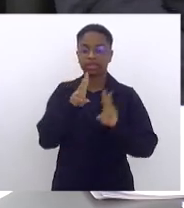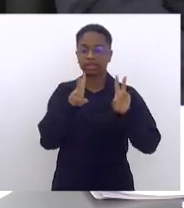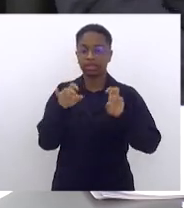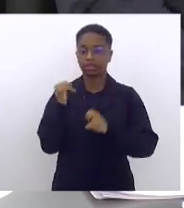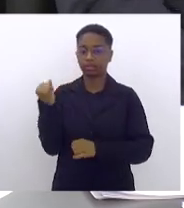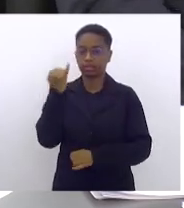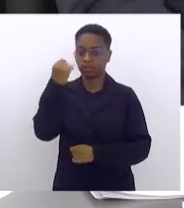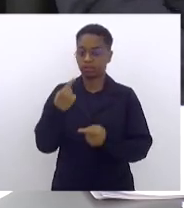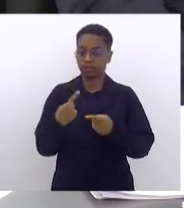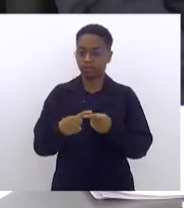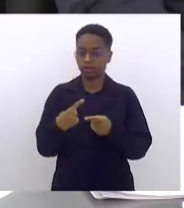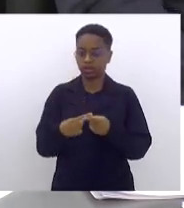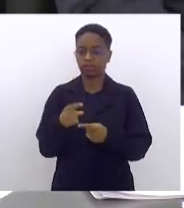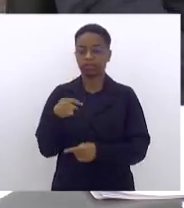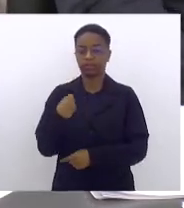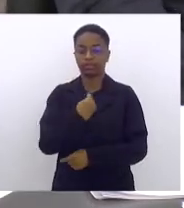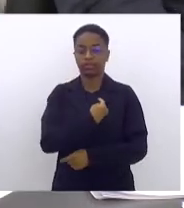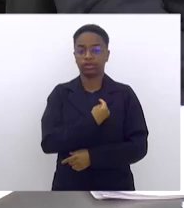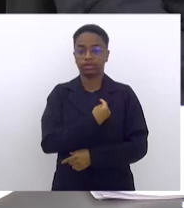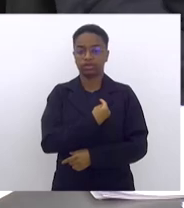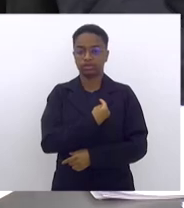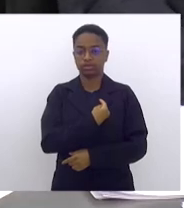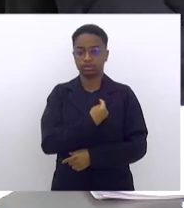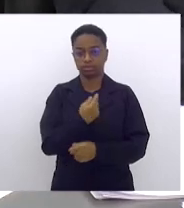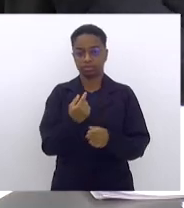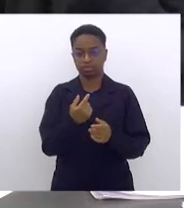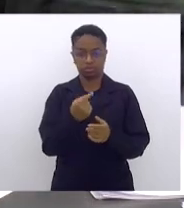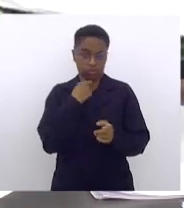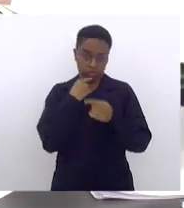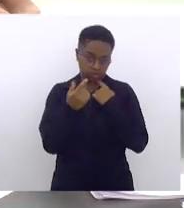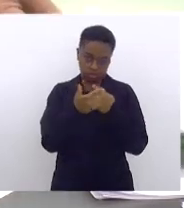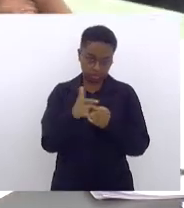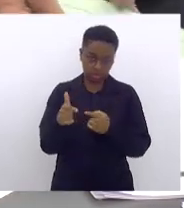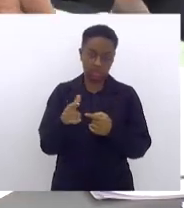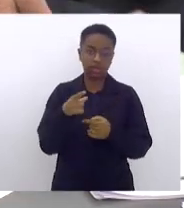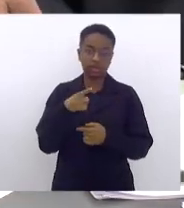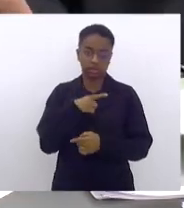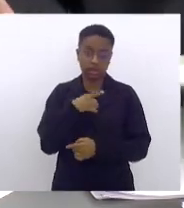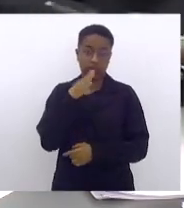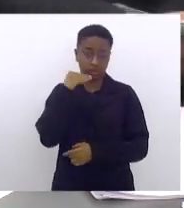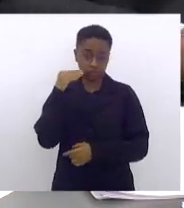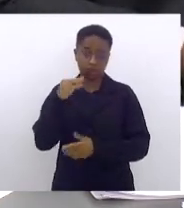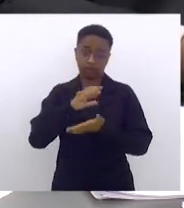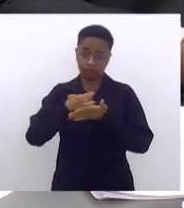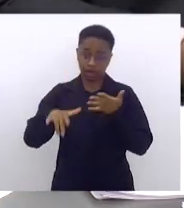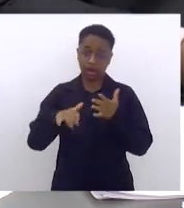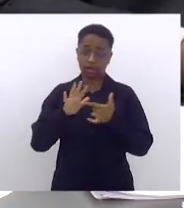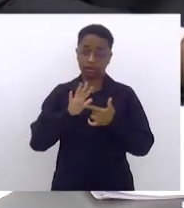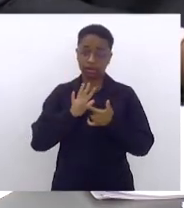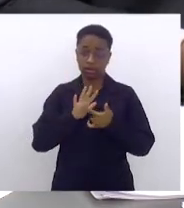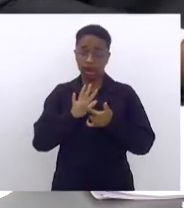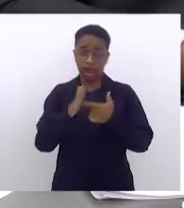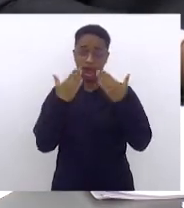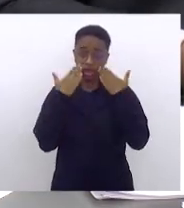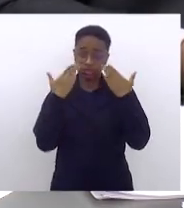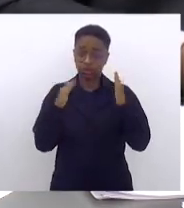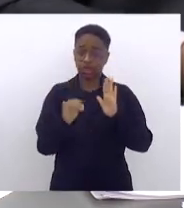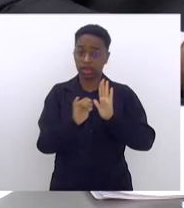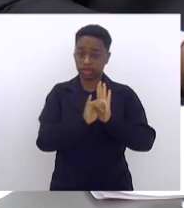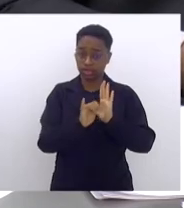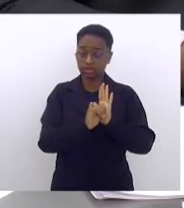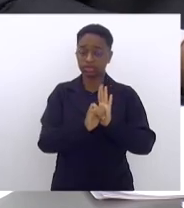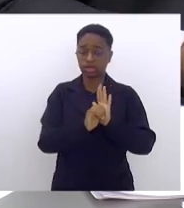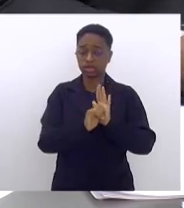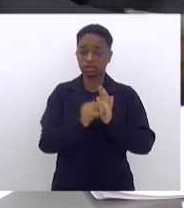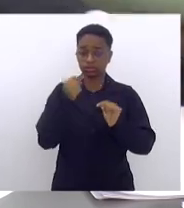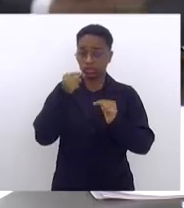porque a gente vê, sem dúvida nenhuma, já adolescentes assumindo identidades que são distintas do seu